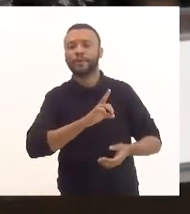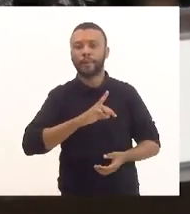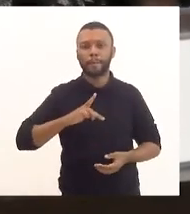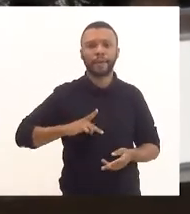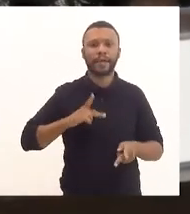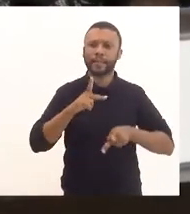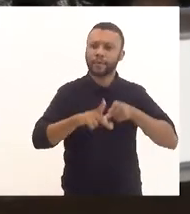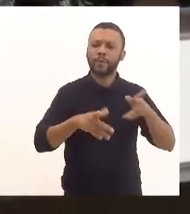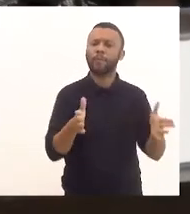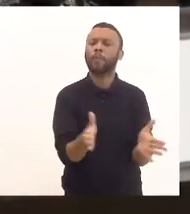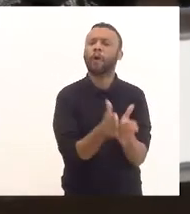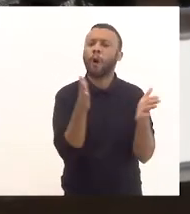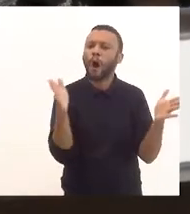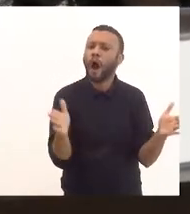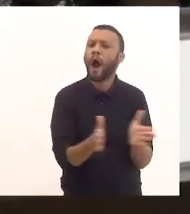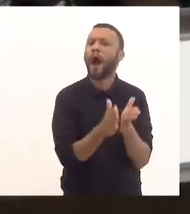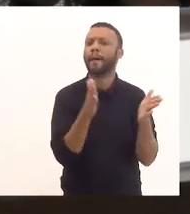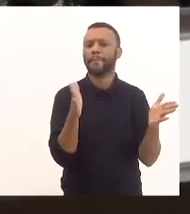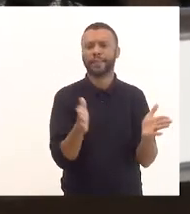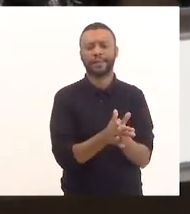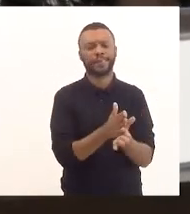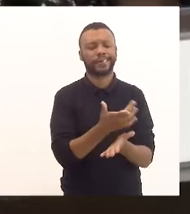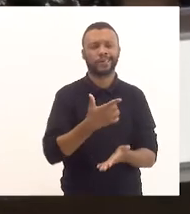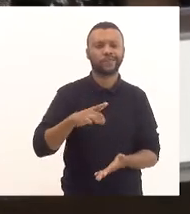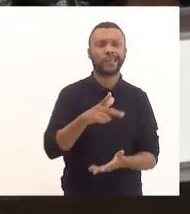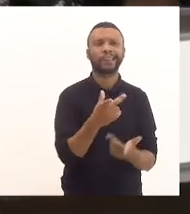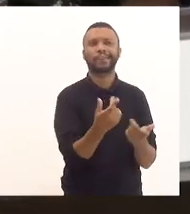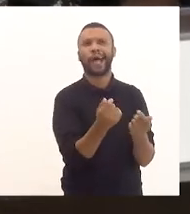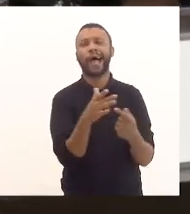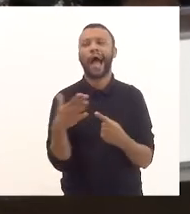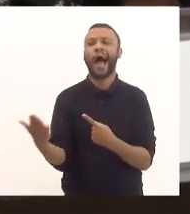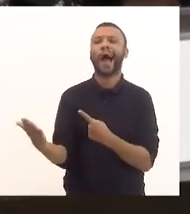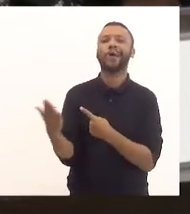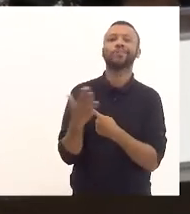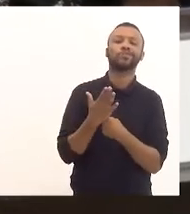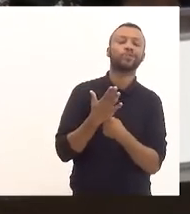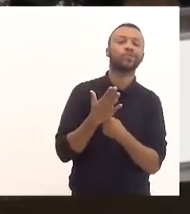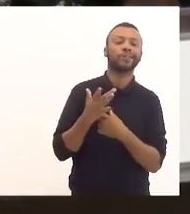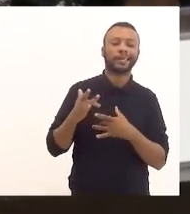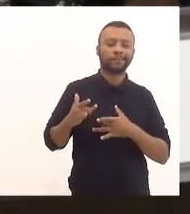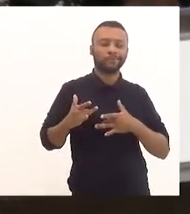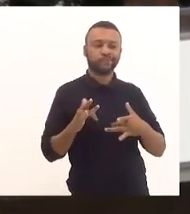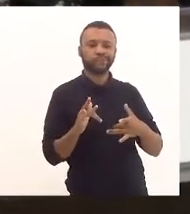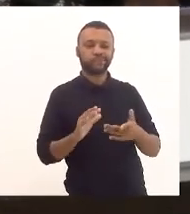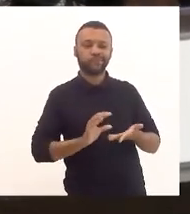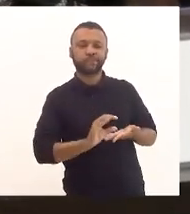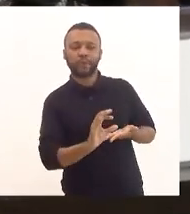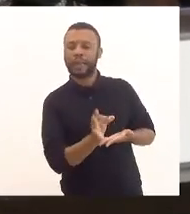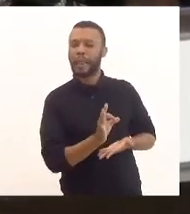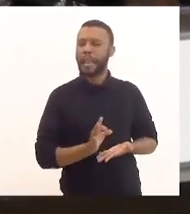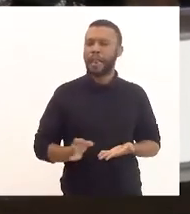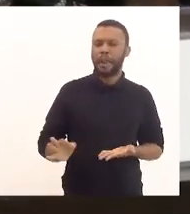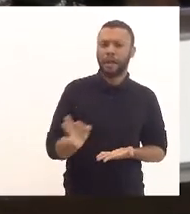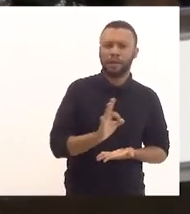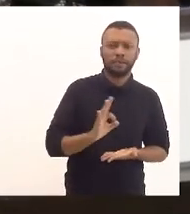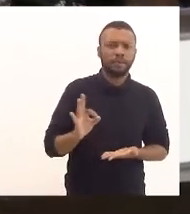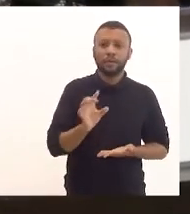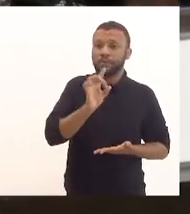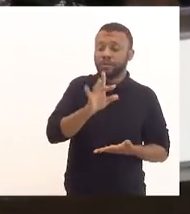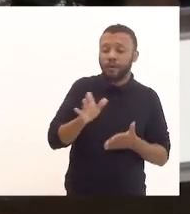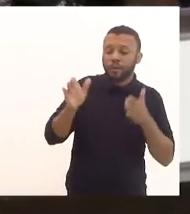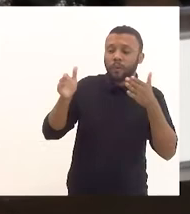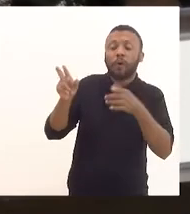população carente e que não tem ajuda a espontânea de ninguém a não ser o